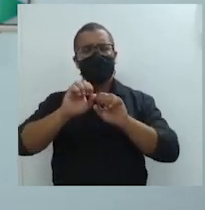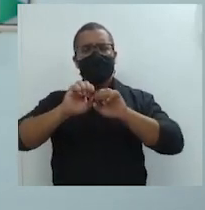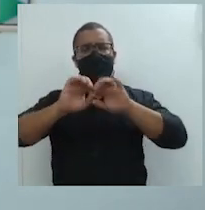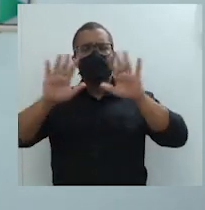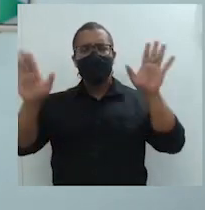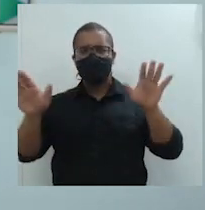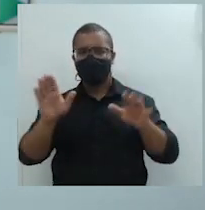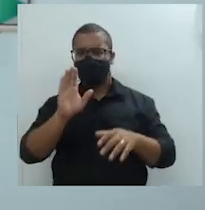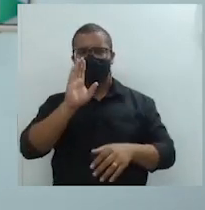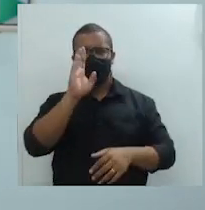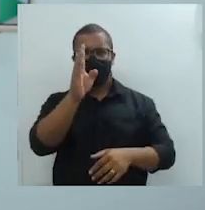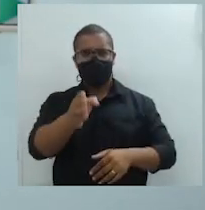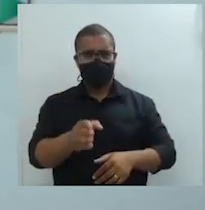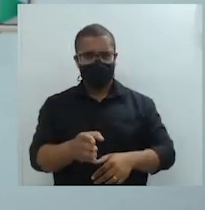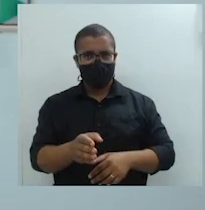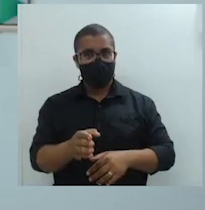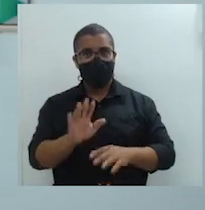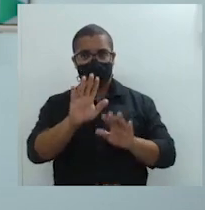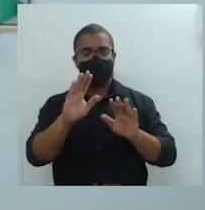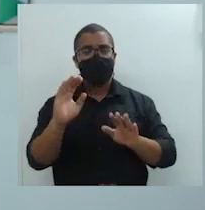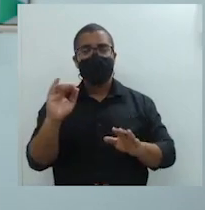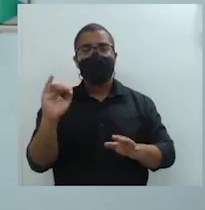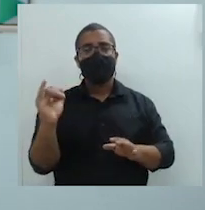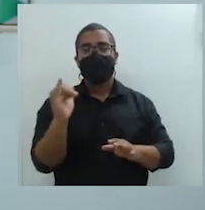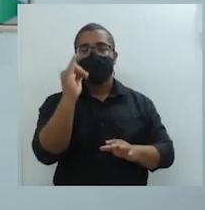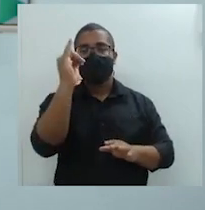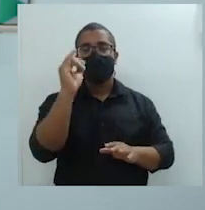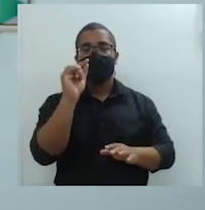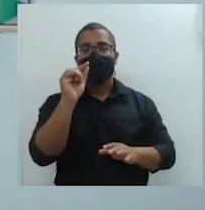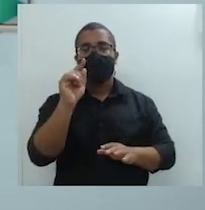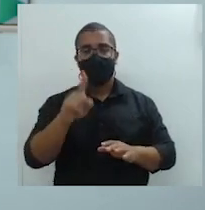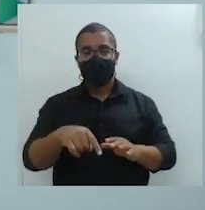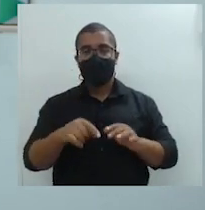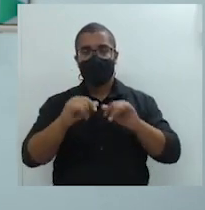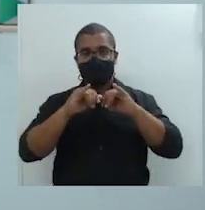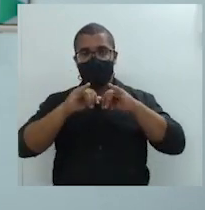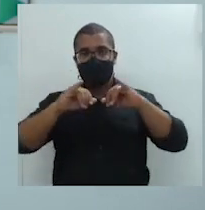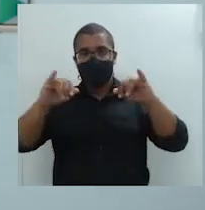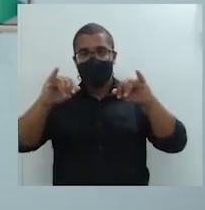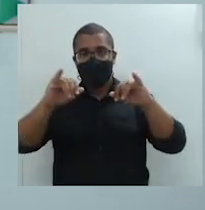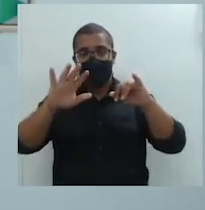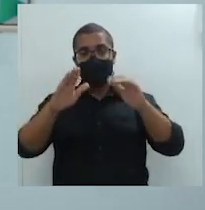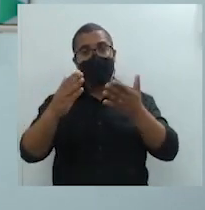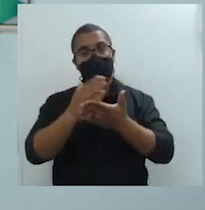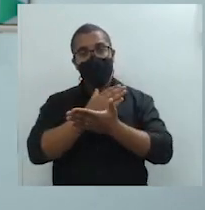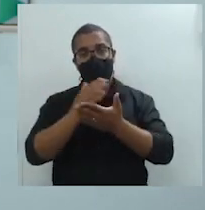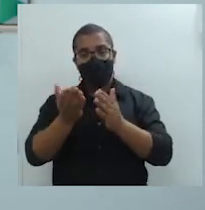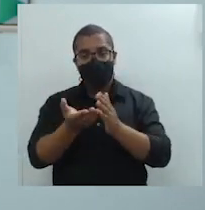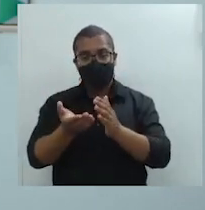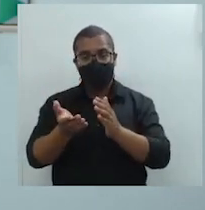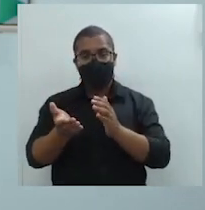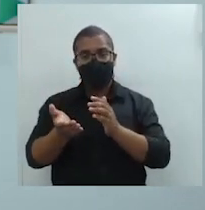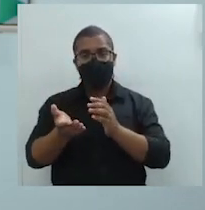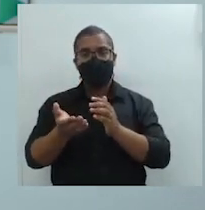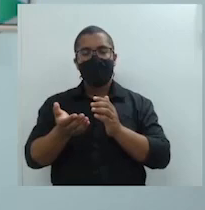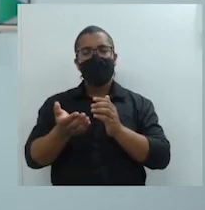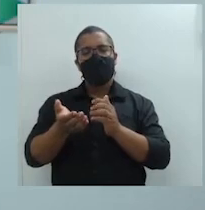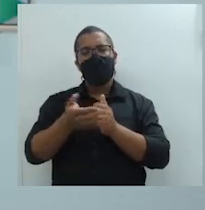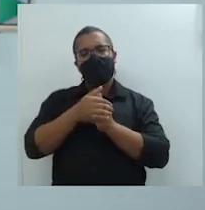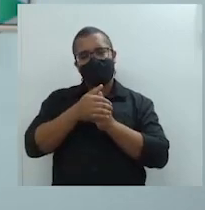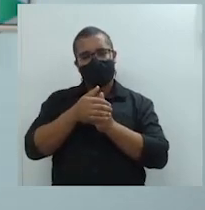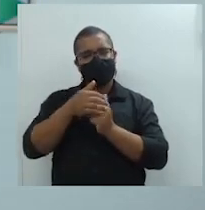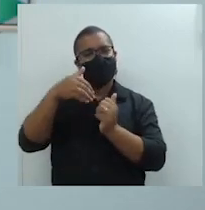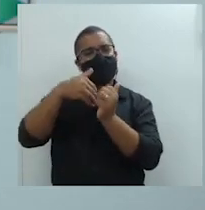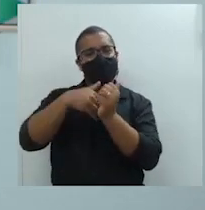seja, muitas vezes o mais importante não está no dito, e sim do não dito. E vamos